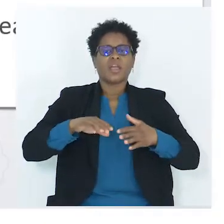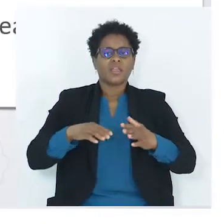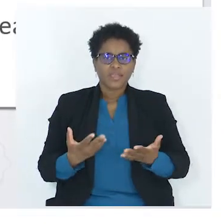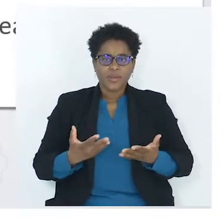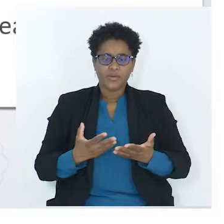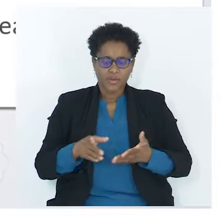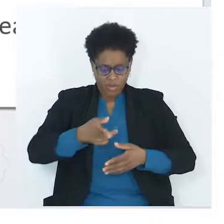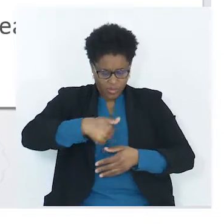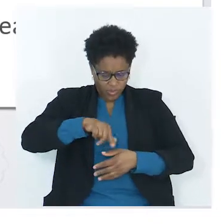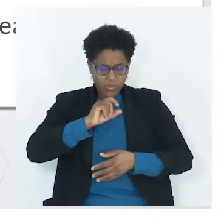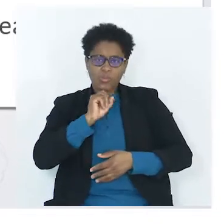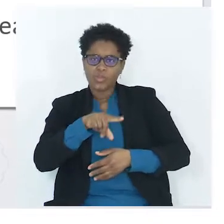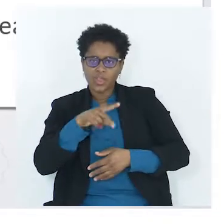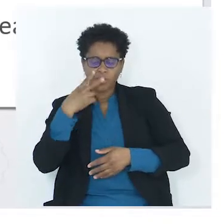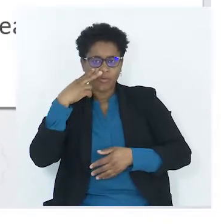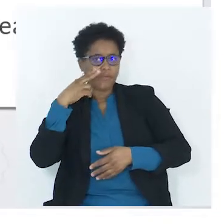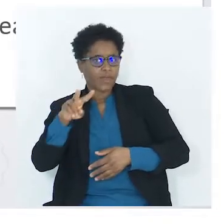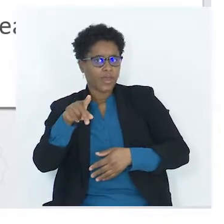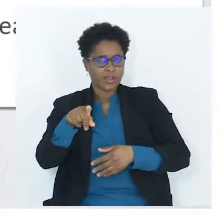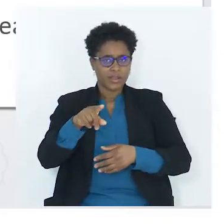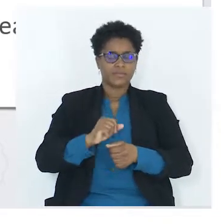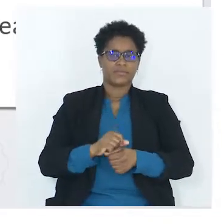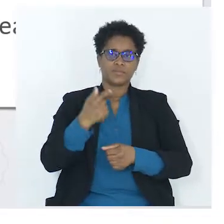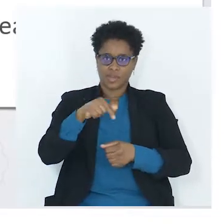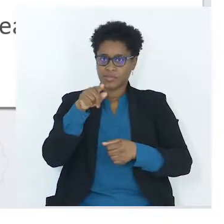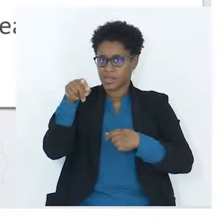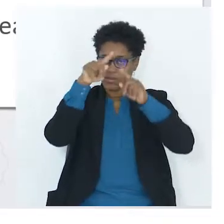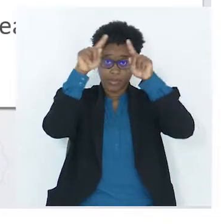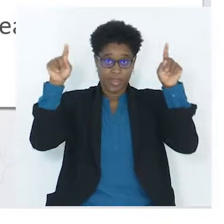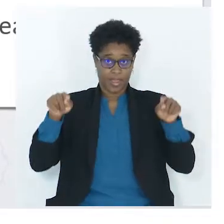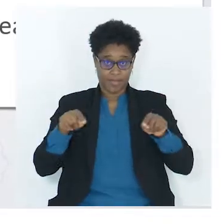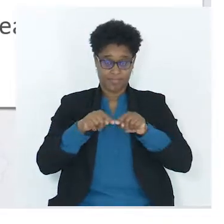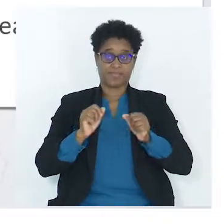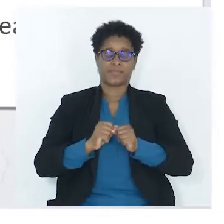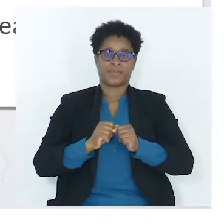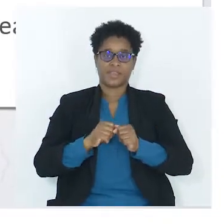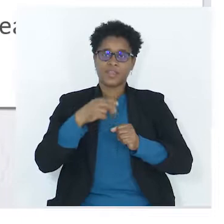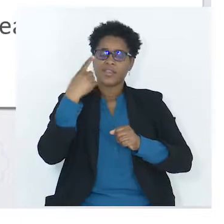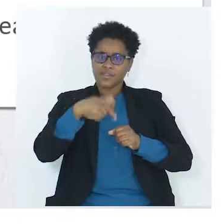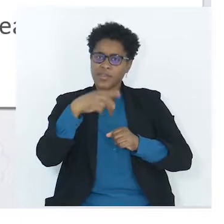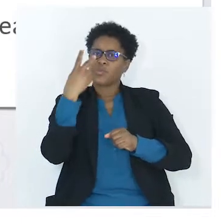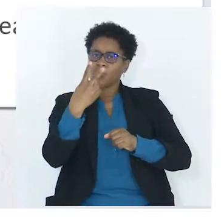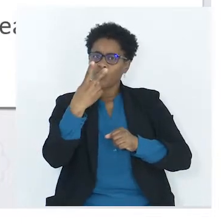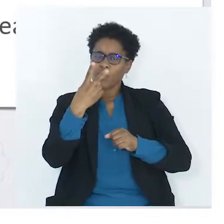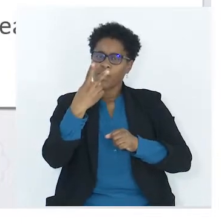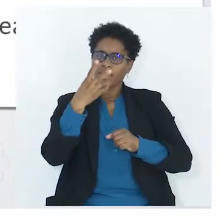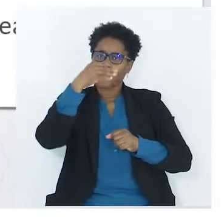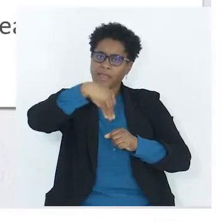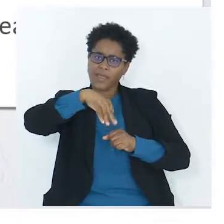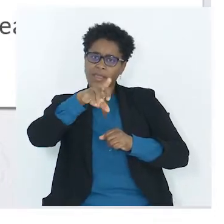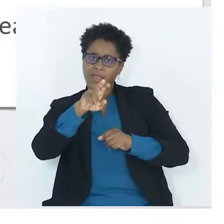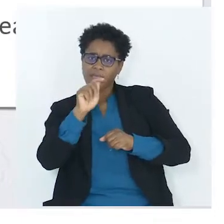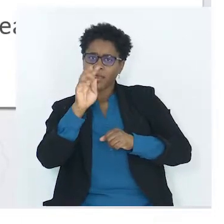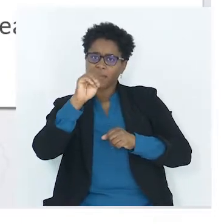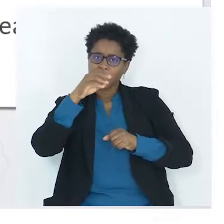Então, podemos observar, conforme temos ali, que há duas